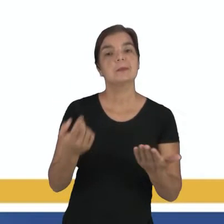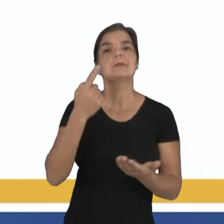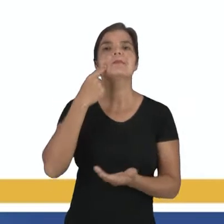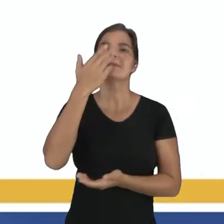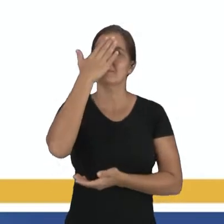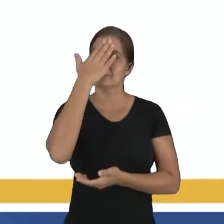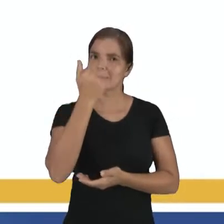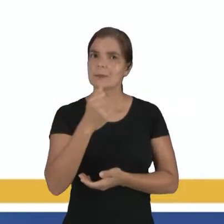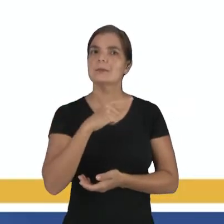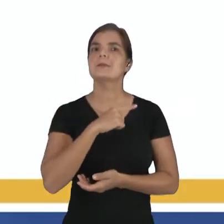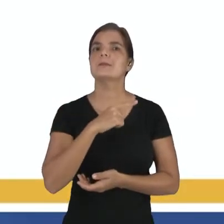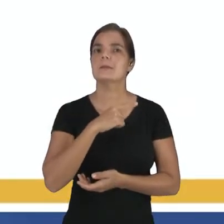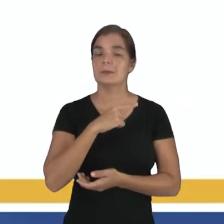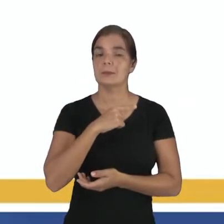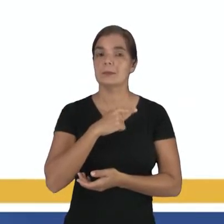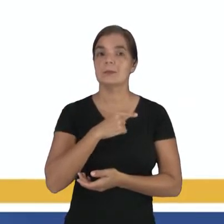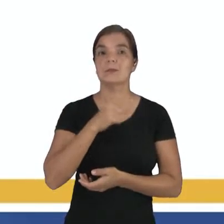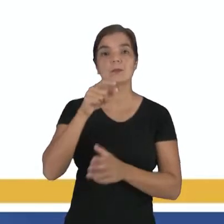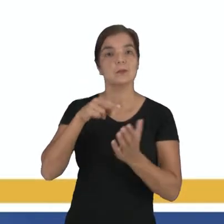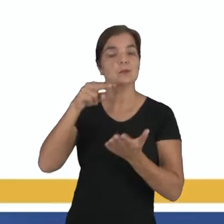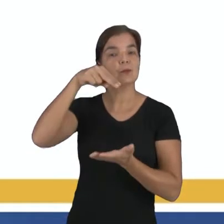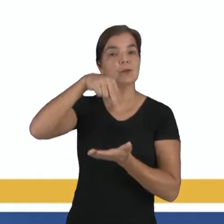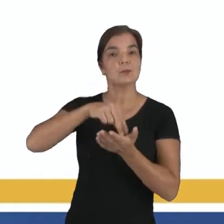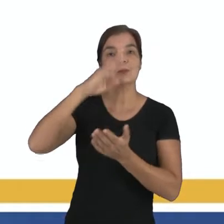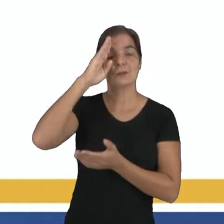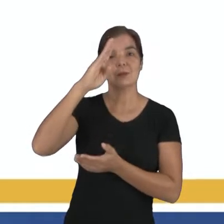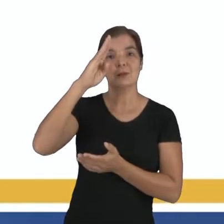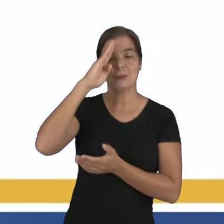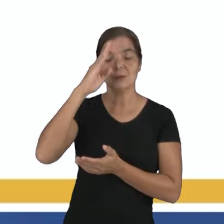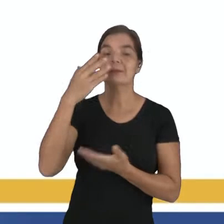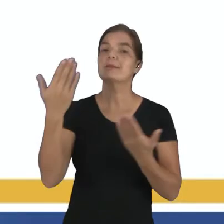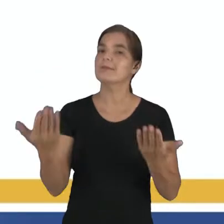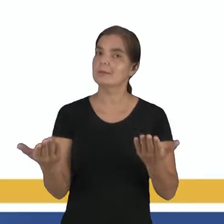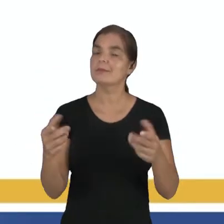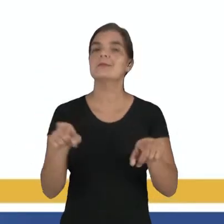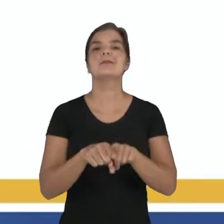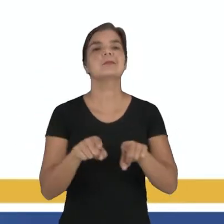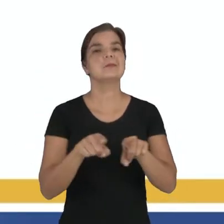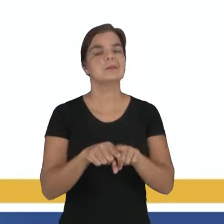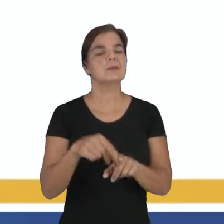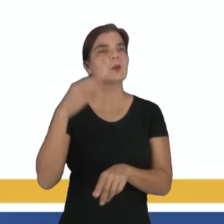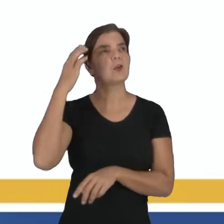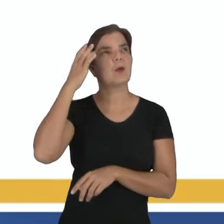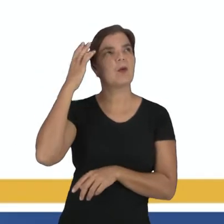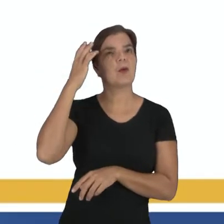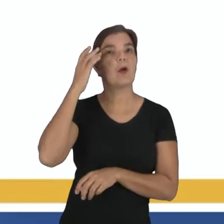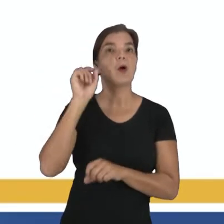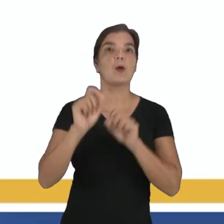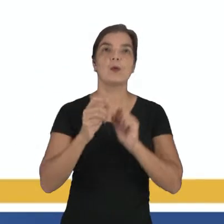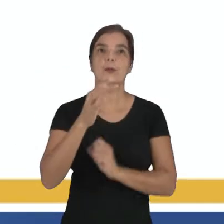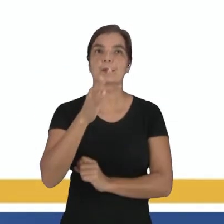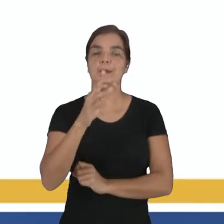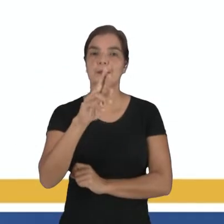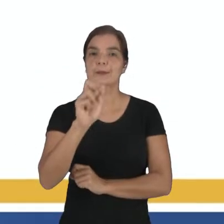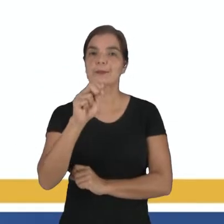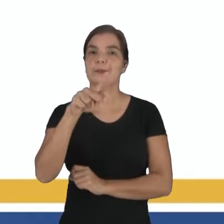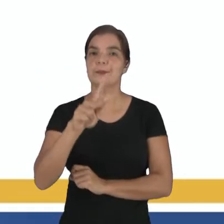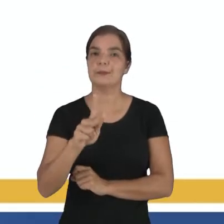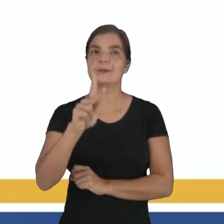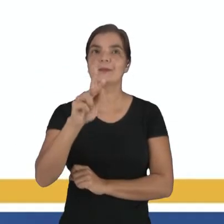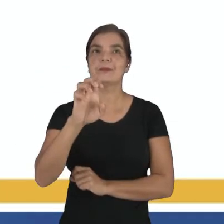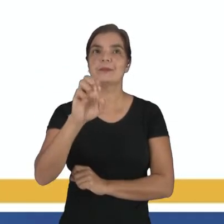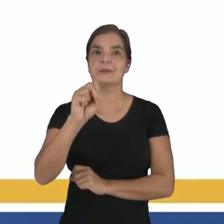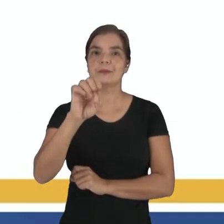você já sabe que temos aí como personagem principal, provavelmente você já supõe que seja o